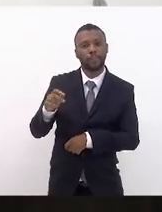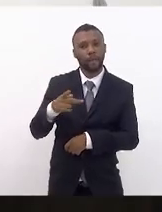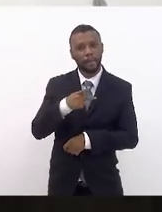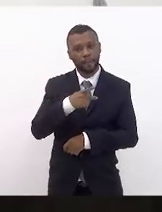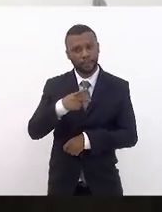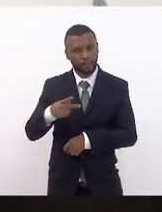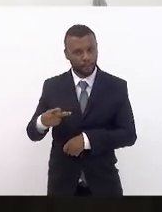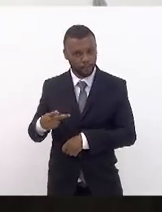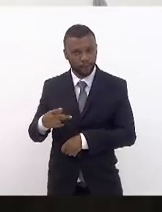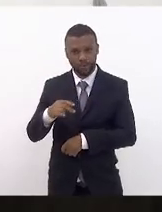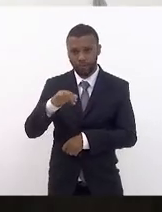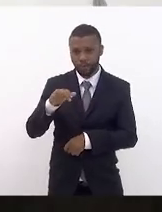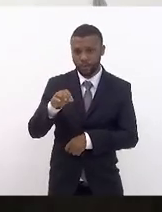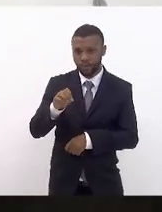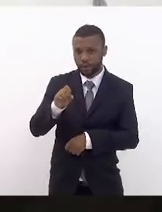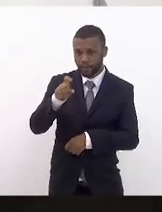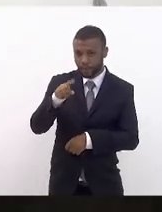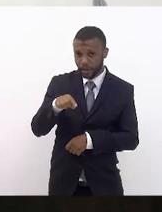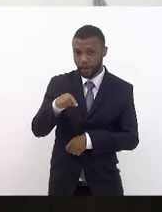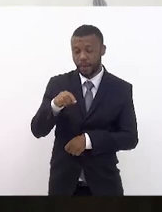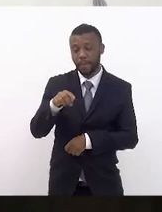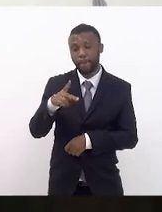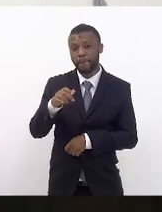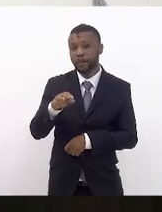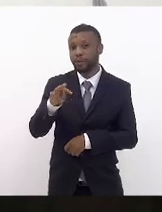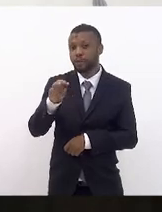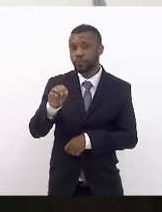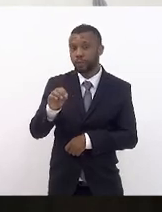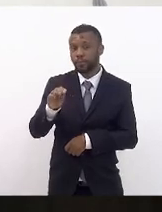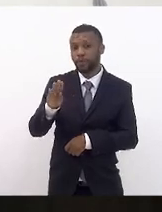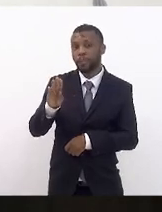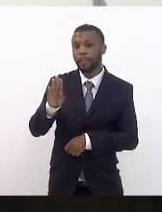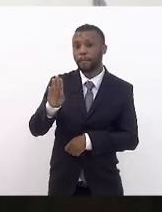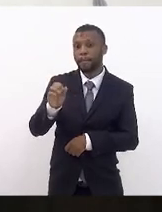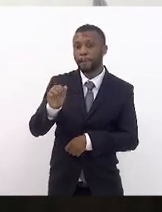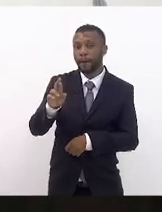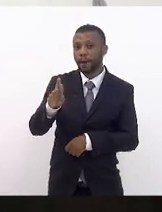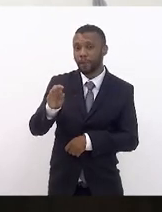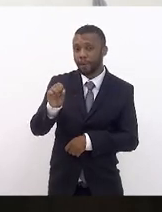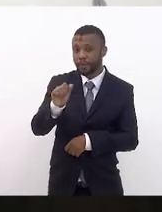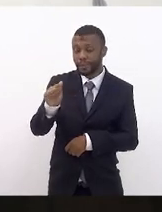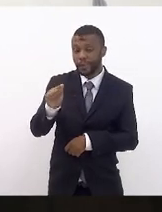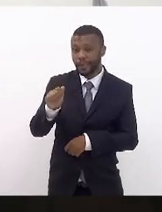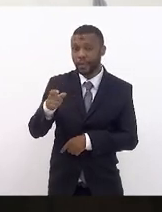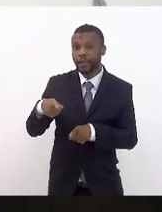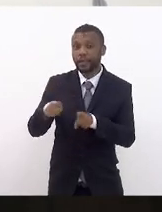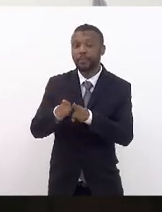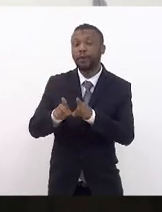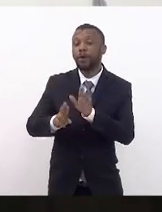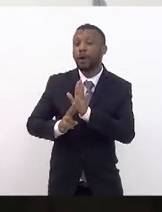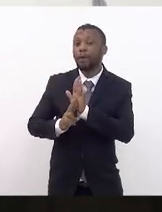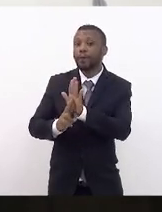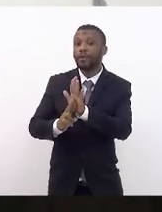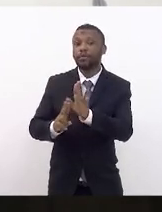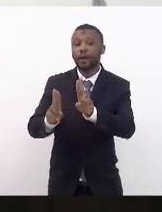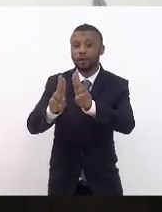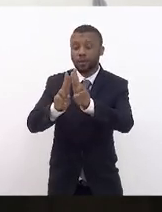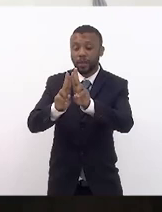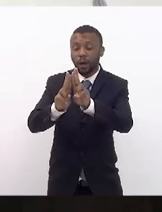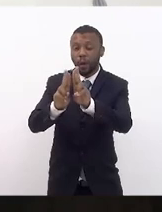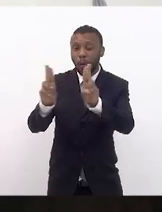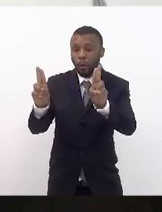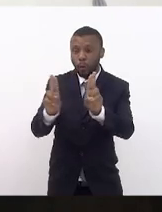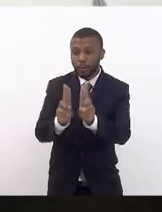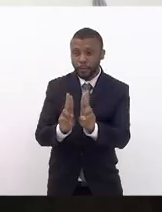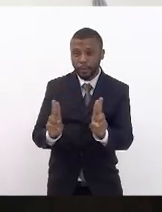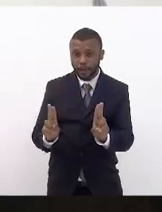de José Pinto Barbosa, eu venho em nome da nossa Unimed, na presença